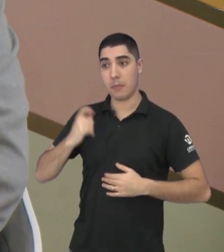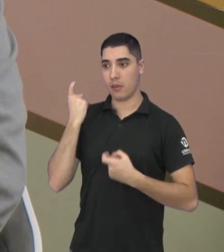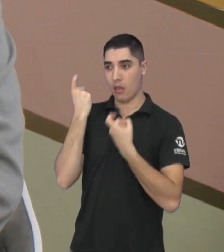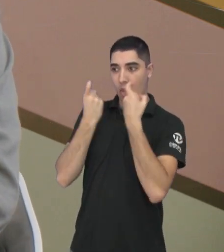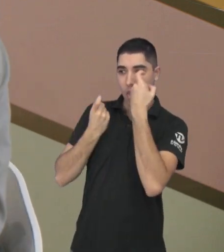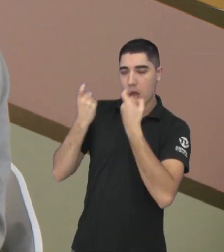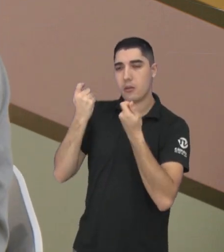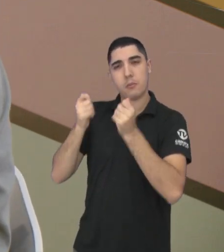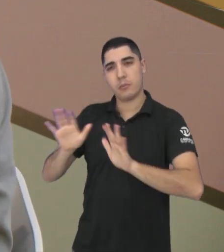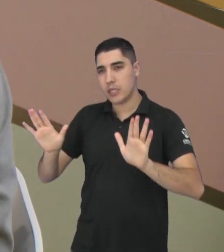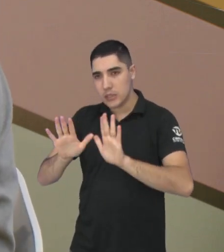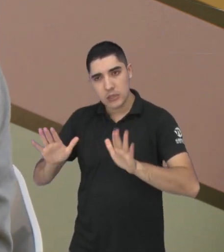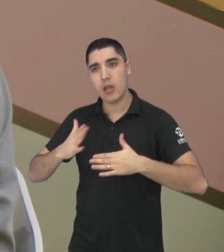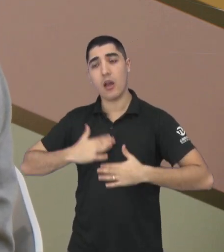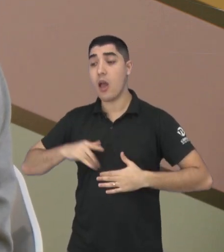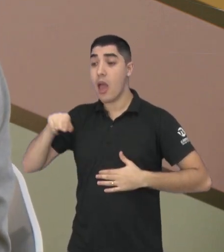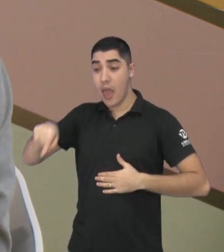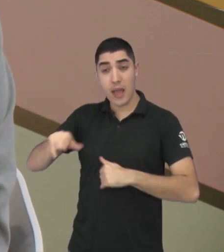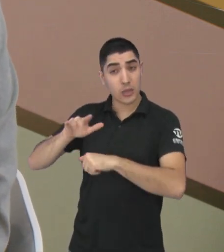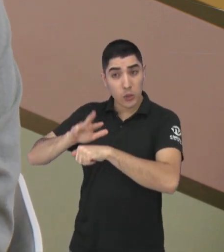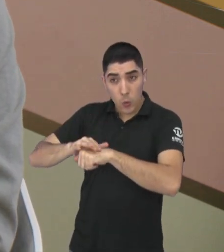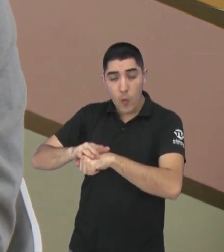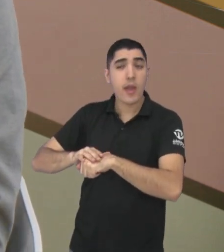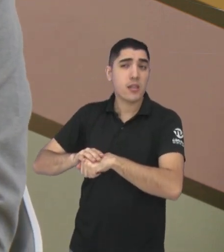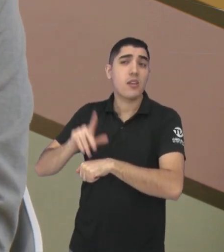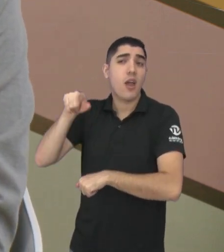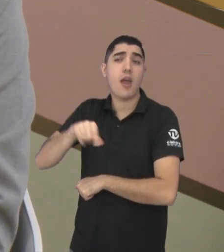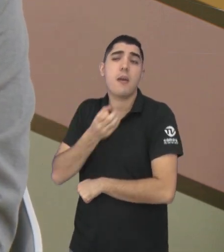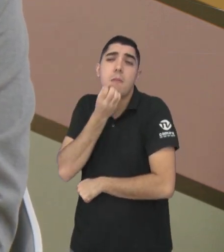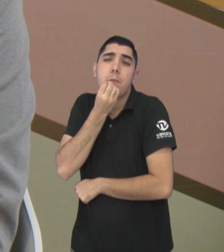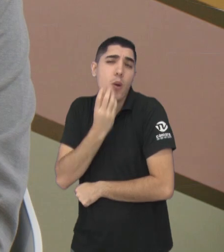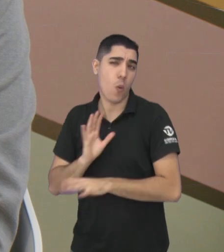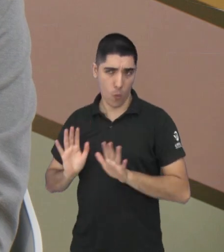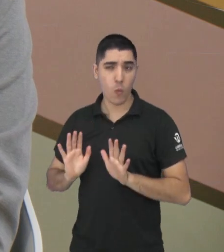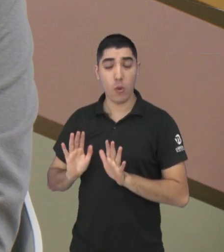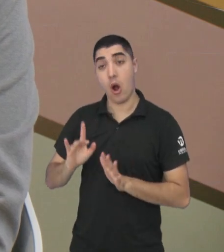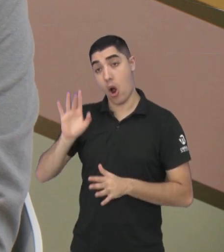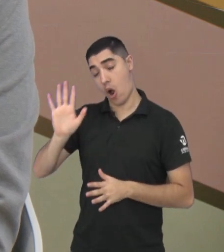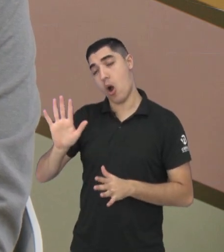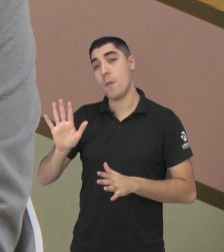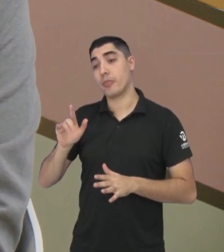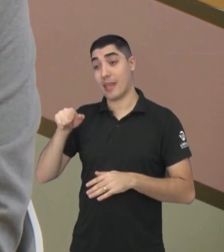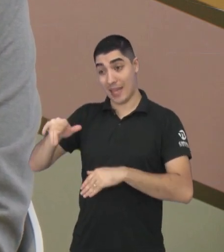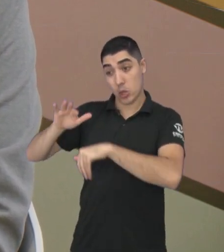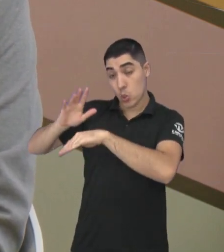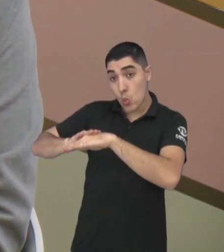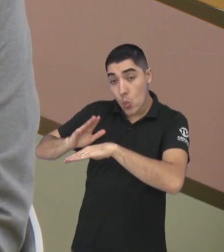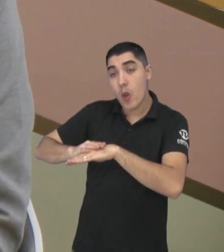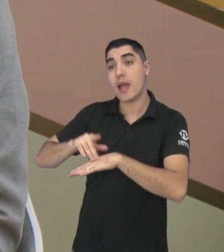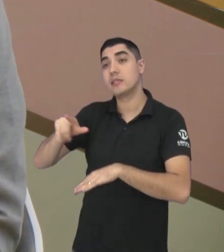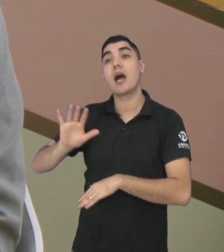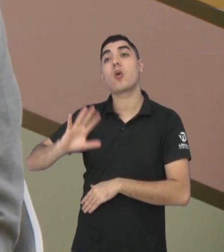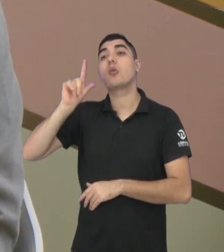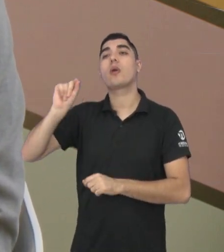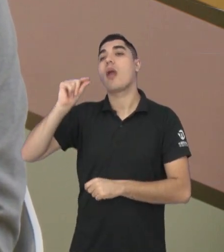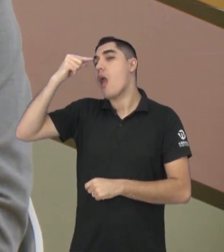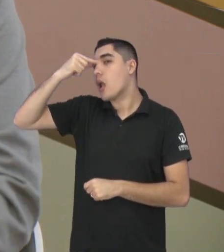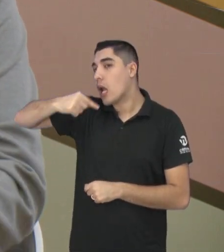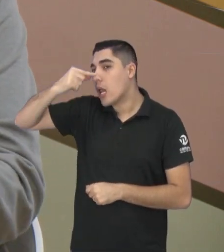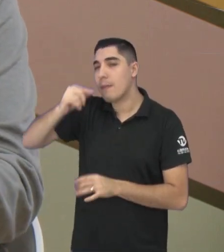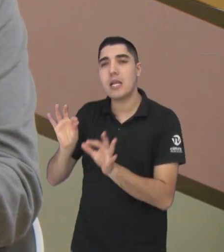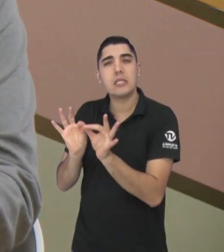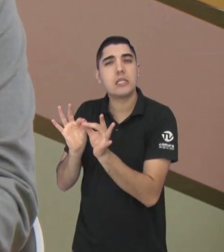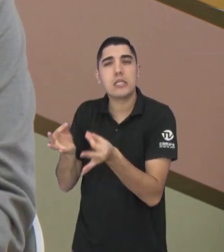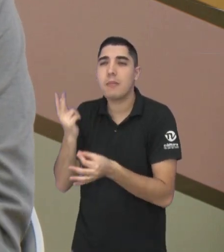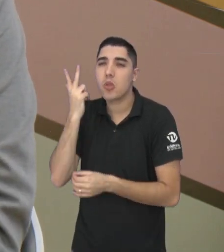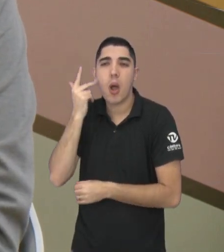doença relativamente benigna. Os primeiros sinais são os sinais de quadro gripal simples, quadros